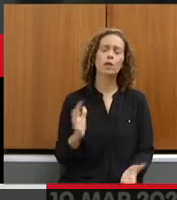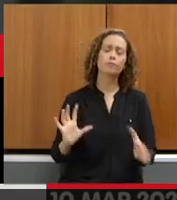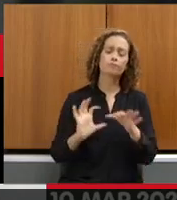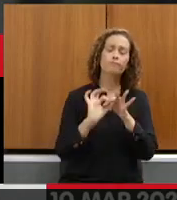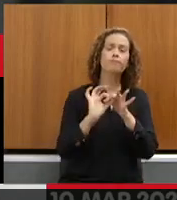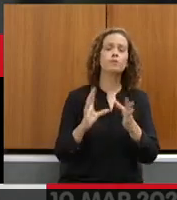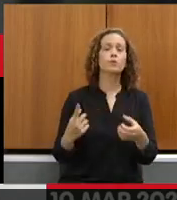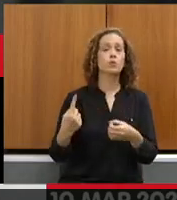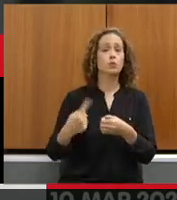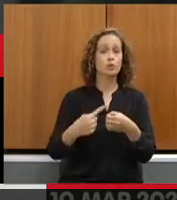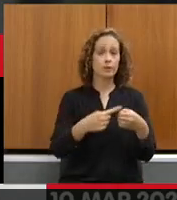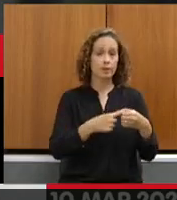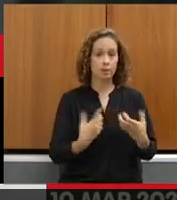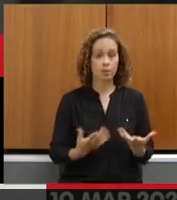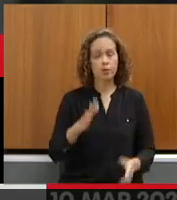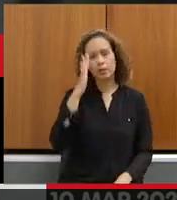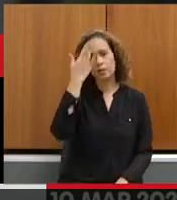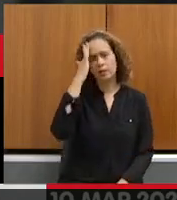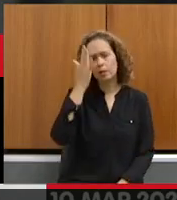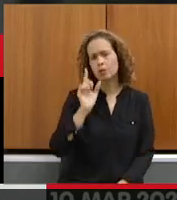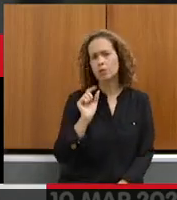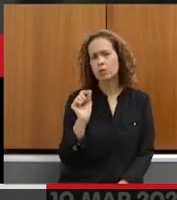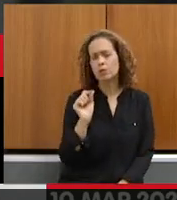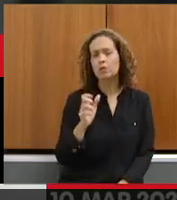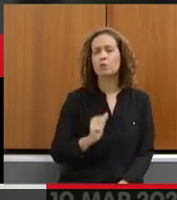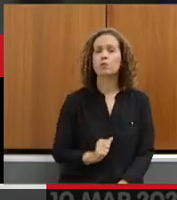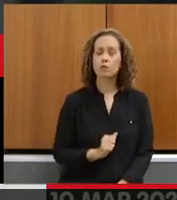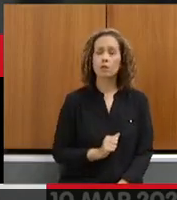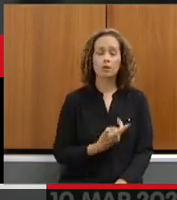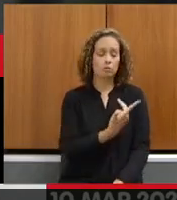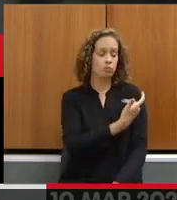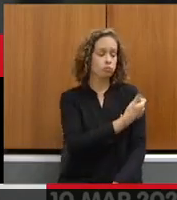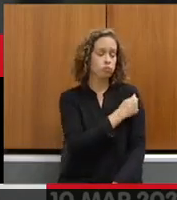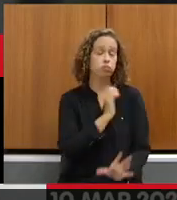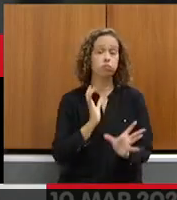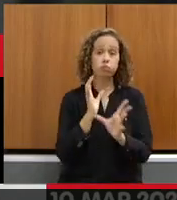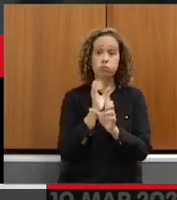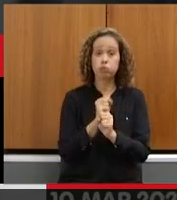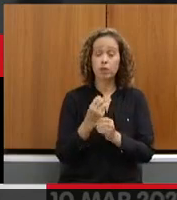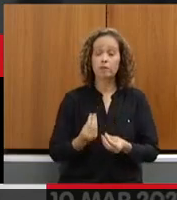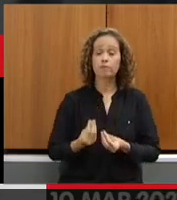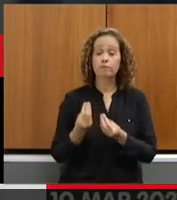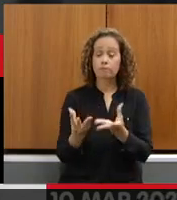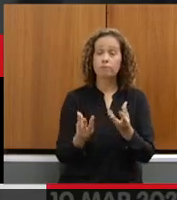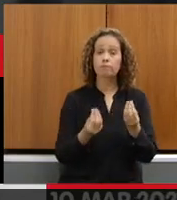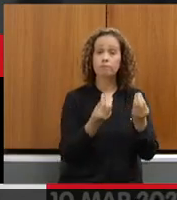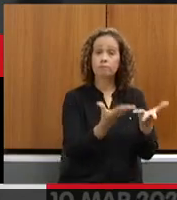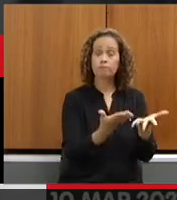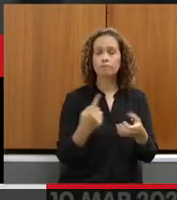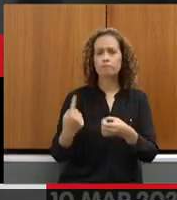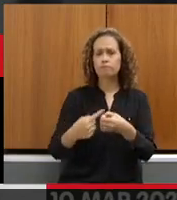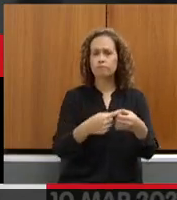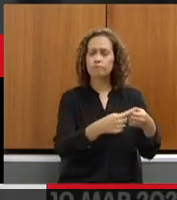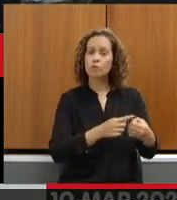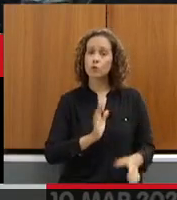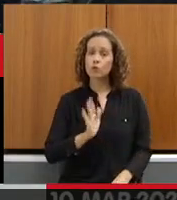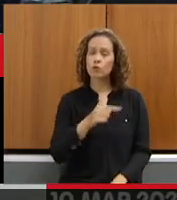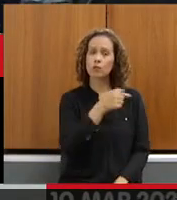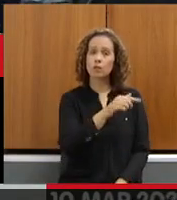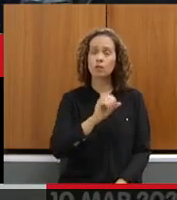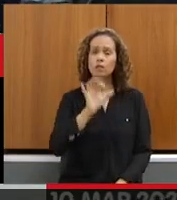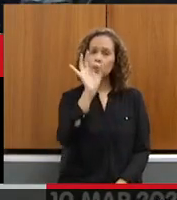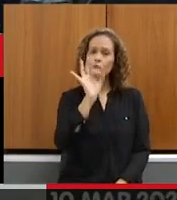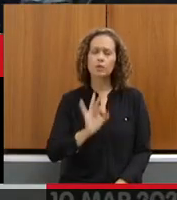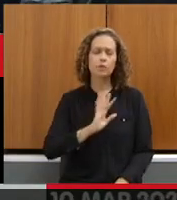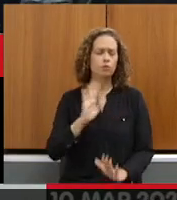nós entendemos que o que foi encaminhado de doses para os municípios eles correspondem a setenta por cento de